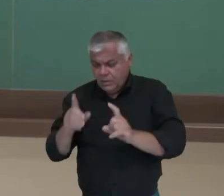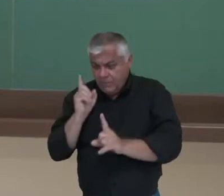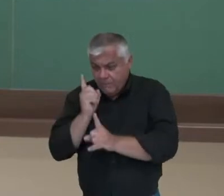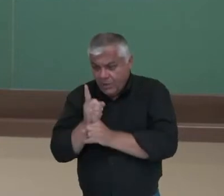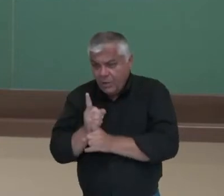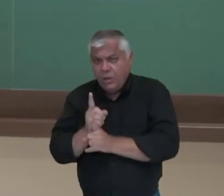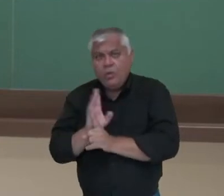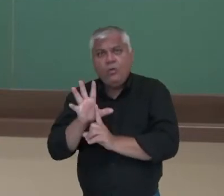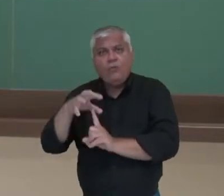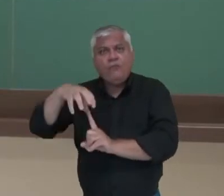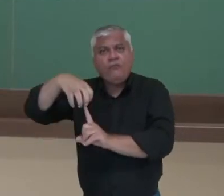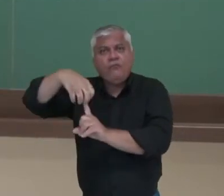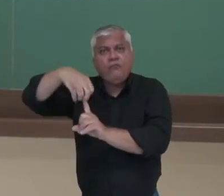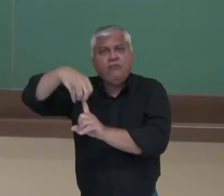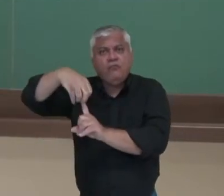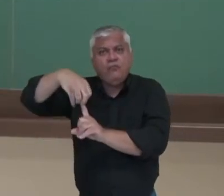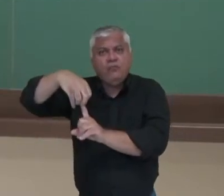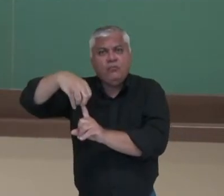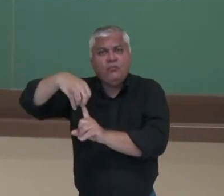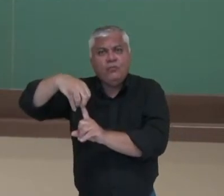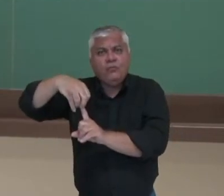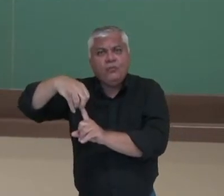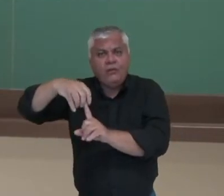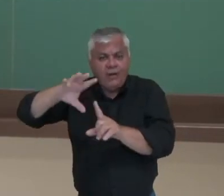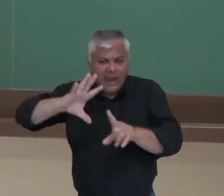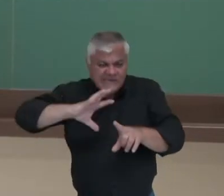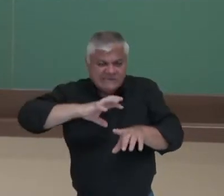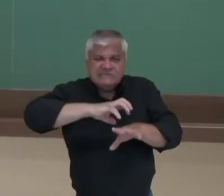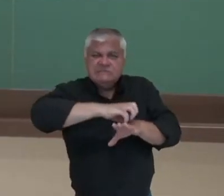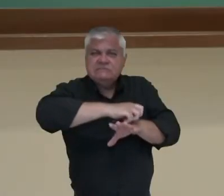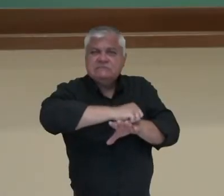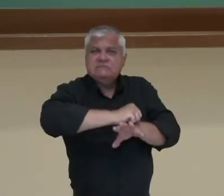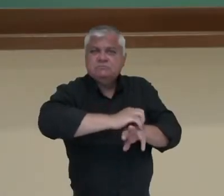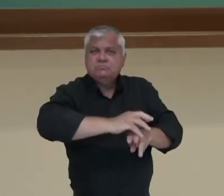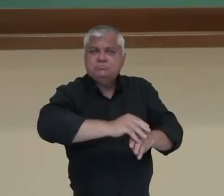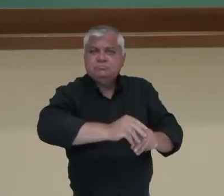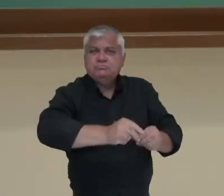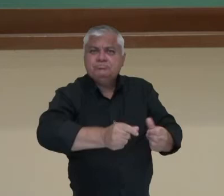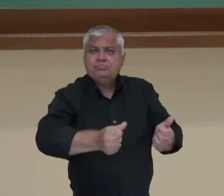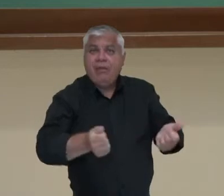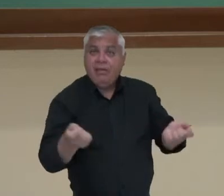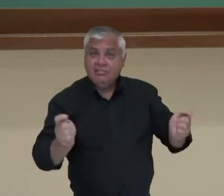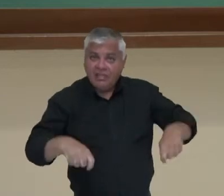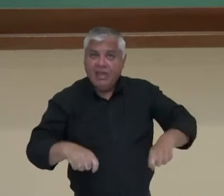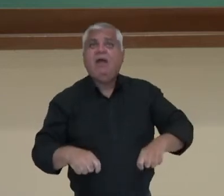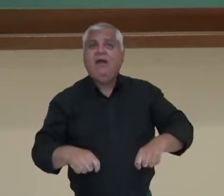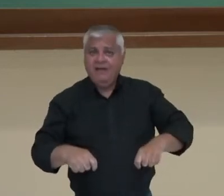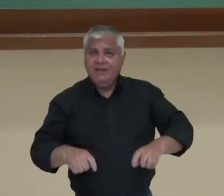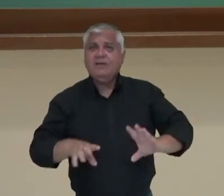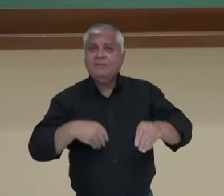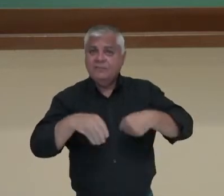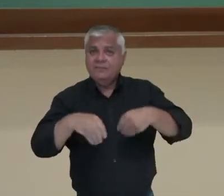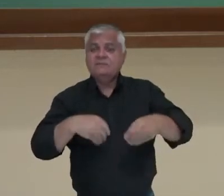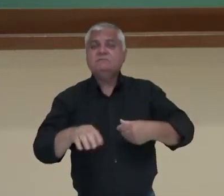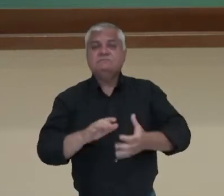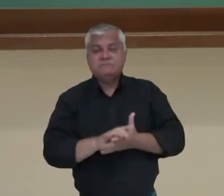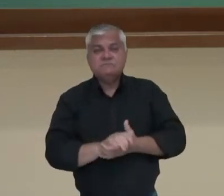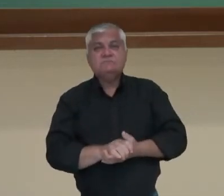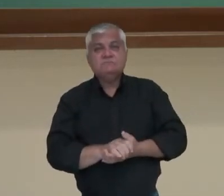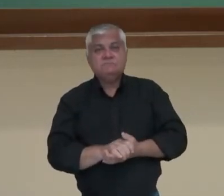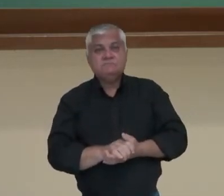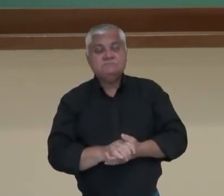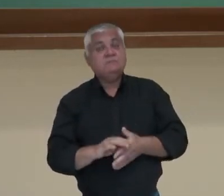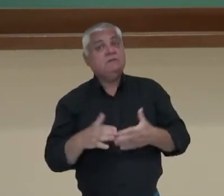né? Que é possível que exista uma espécie de fungo que pode degradar alguns tipos de plástico. Então,